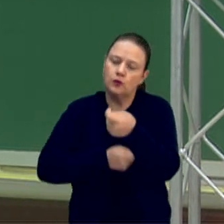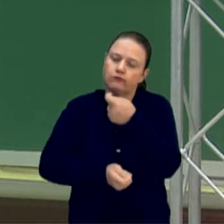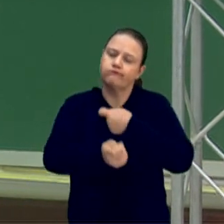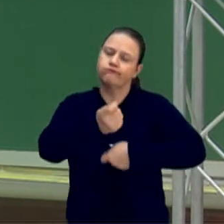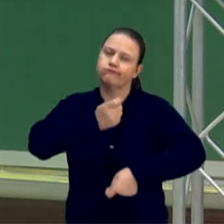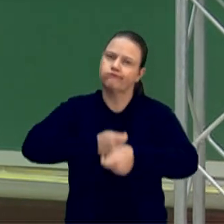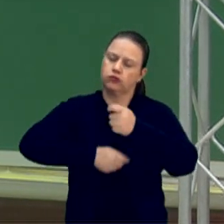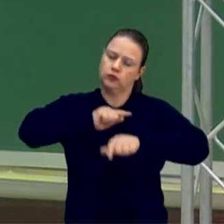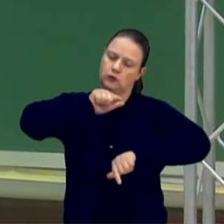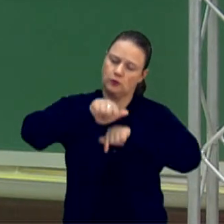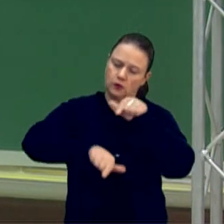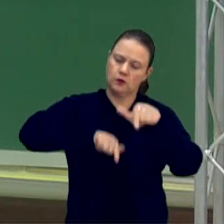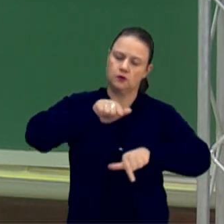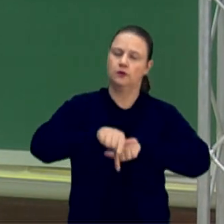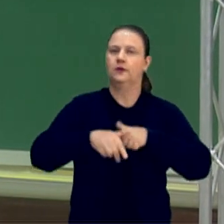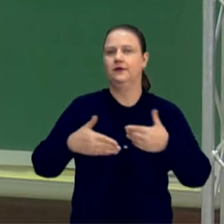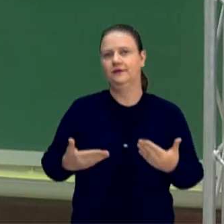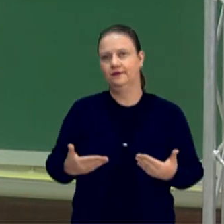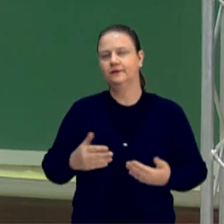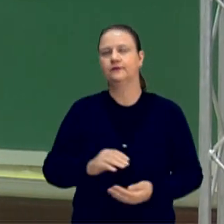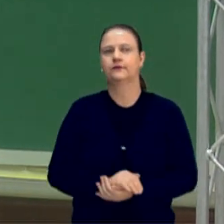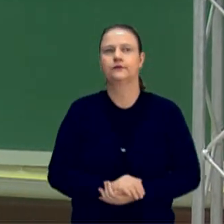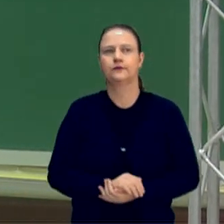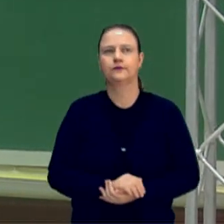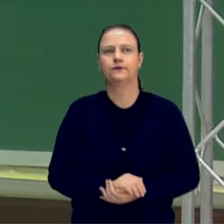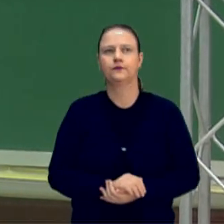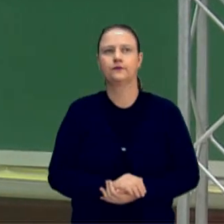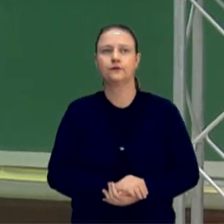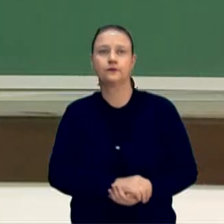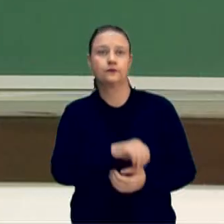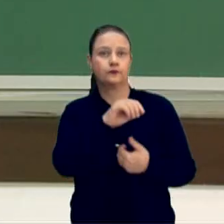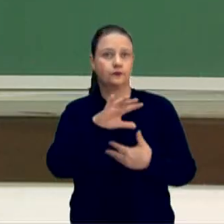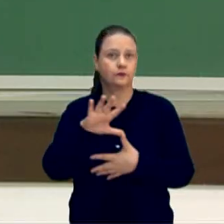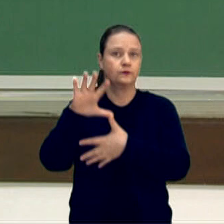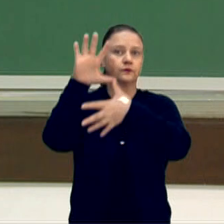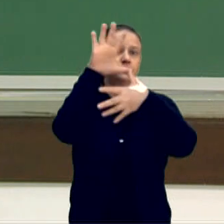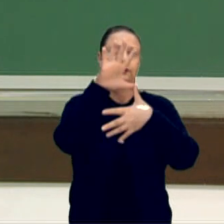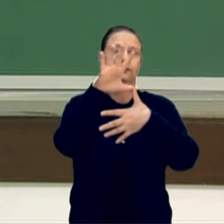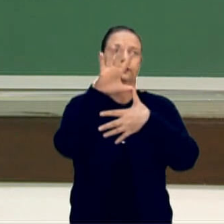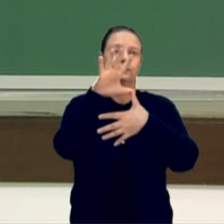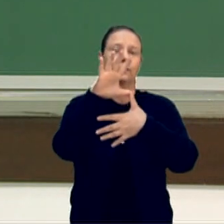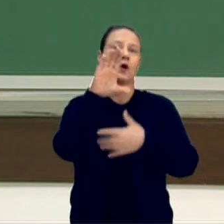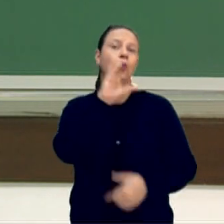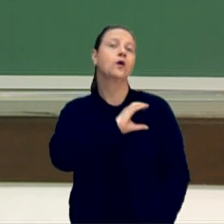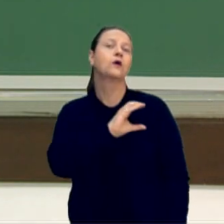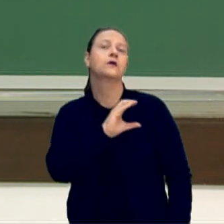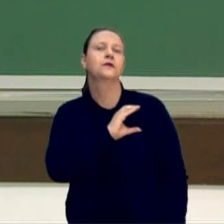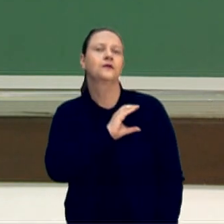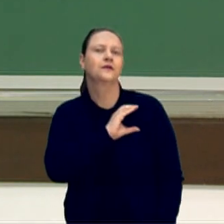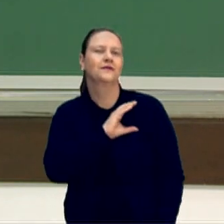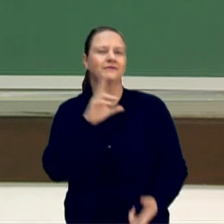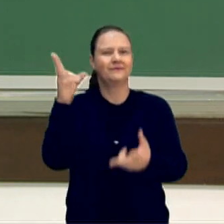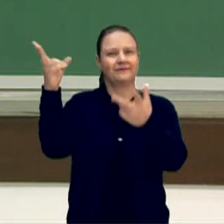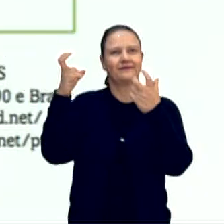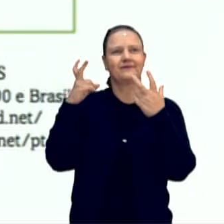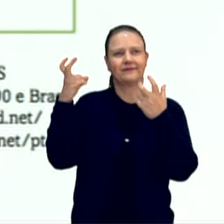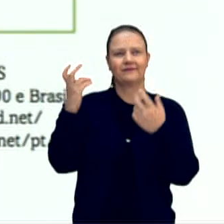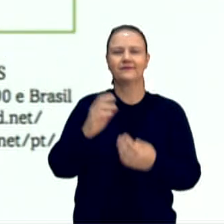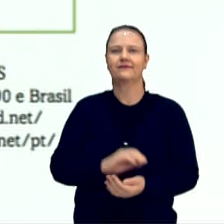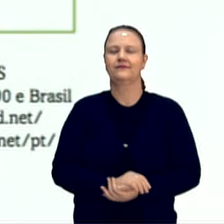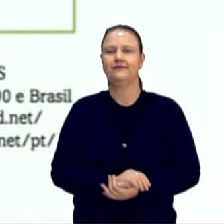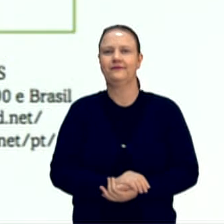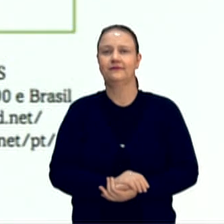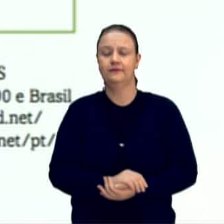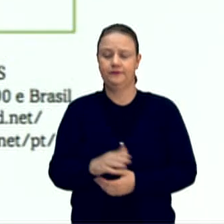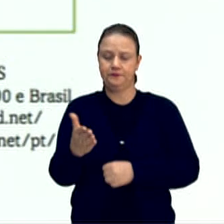esse povo. Neste sentido, indo para a América, olha a pirâmide etária do Canadá, por exemplo. Olha que legal. Né?